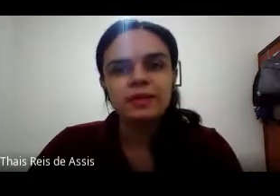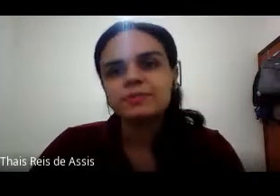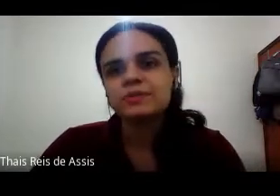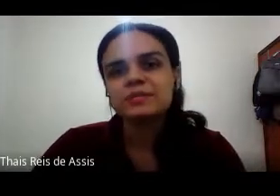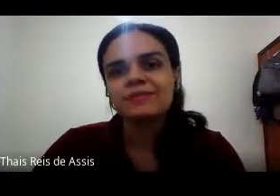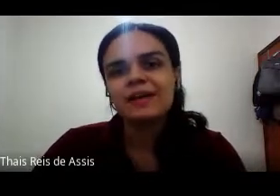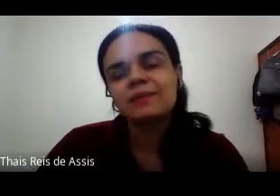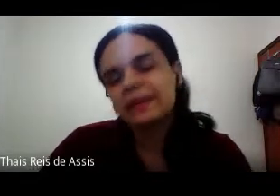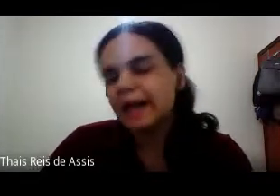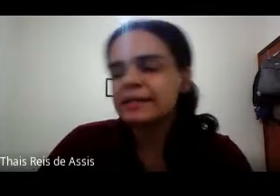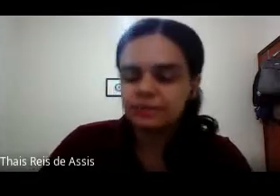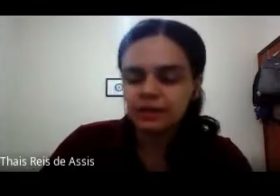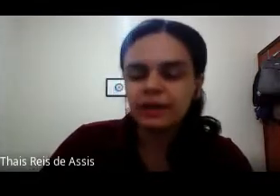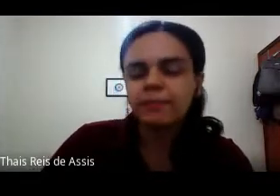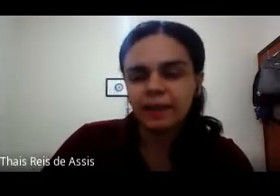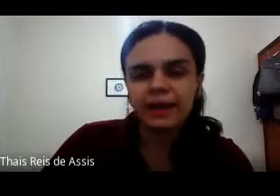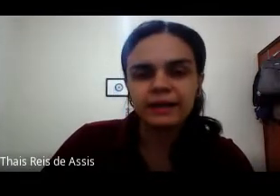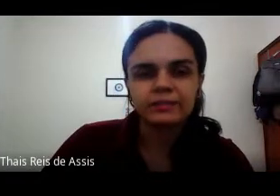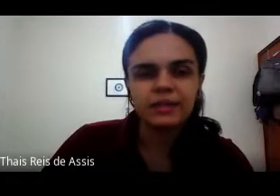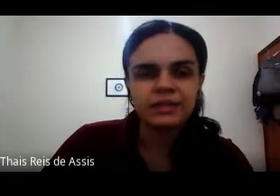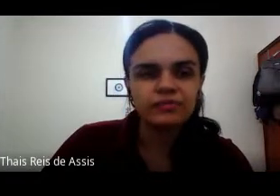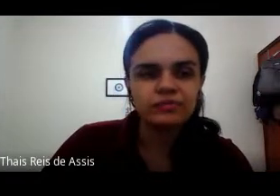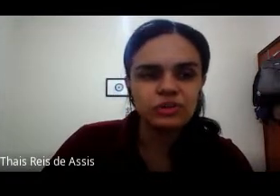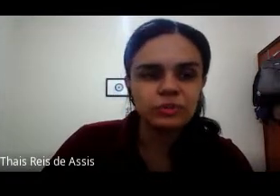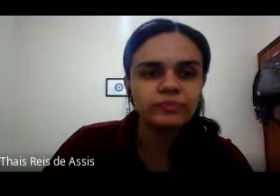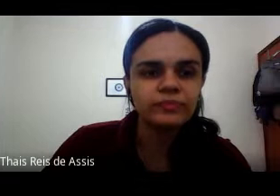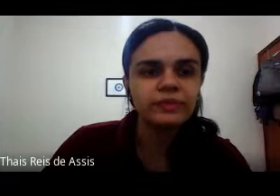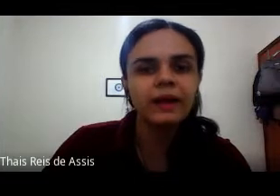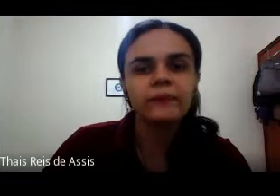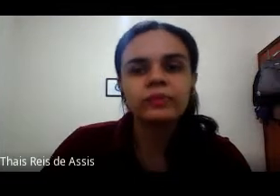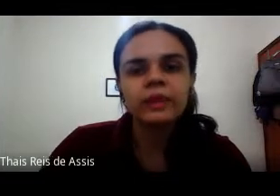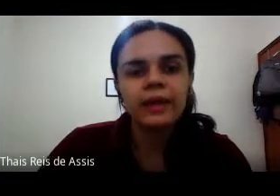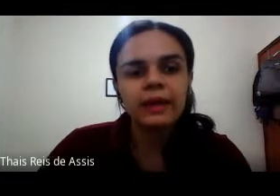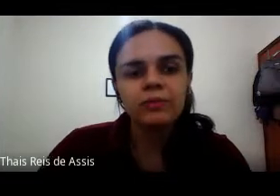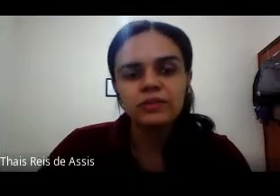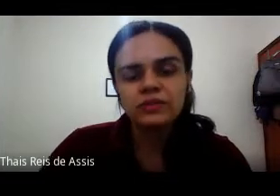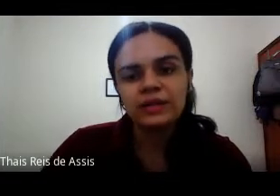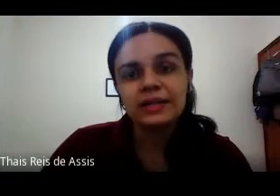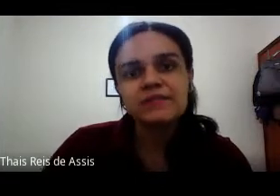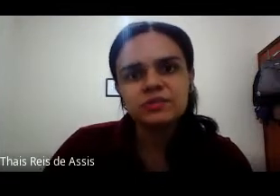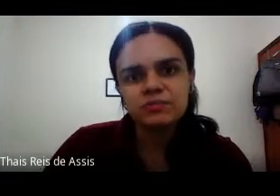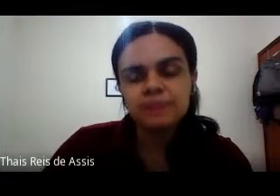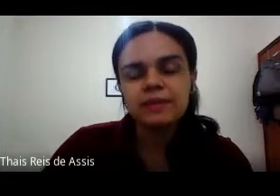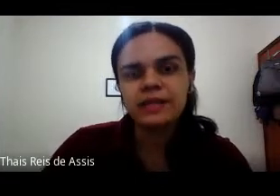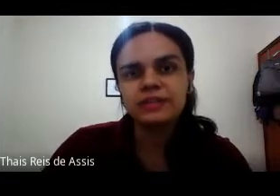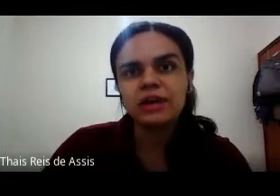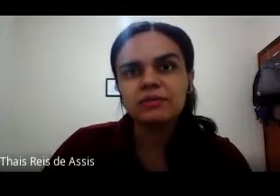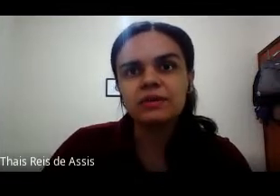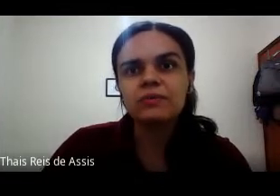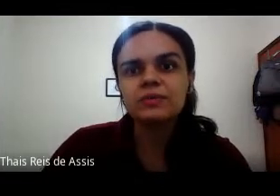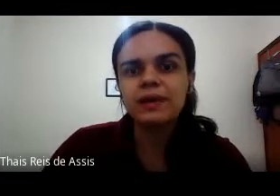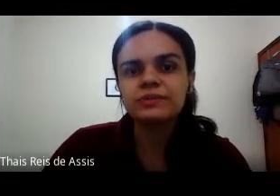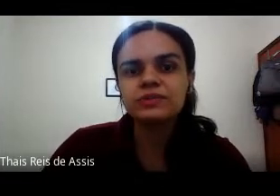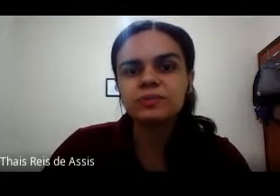caminhos para que as pessoas façam análise do que é propagado, do que é difundido. Então, o professor ele deve assumir a sala de aula